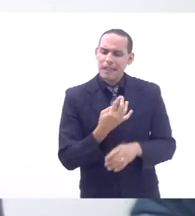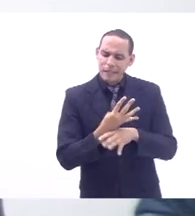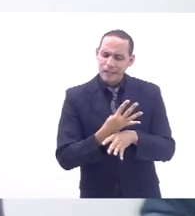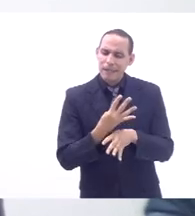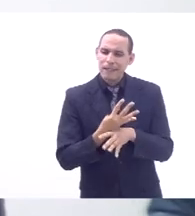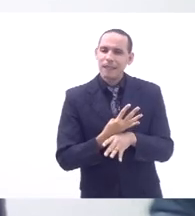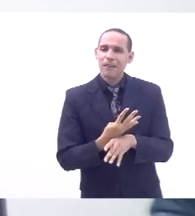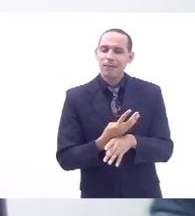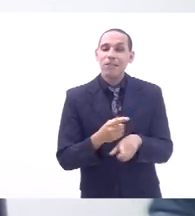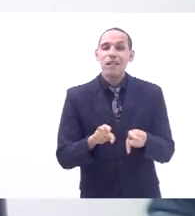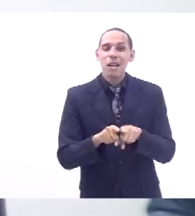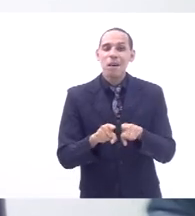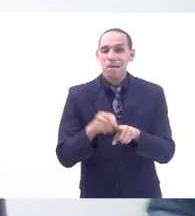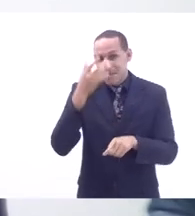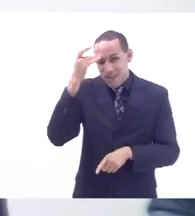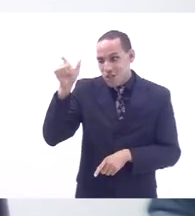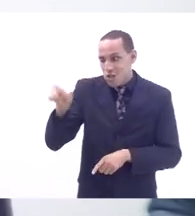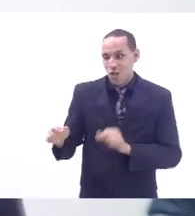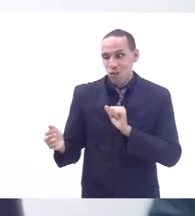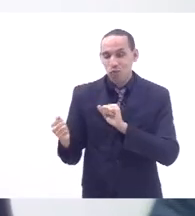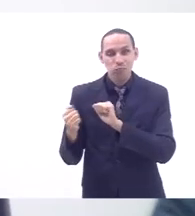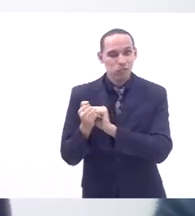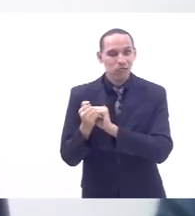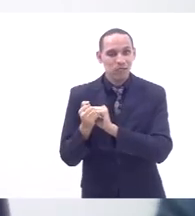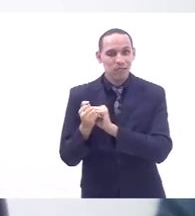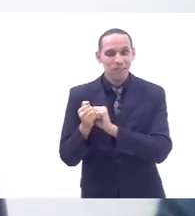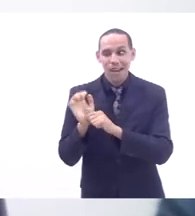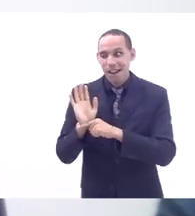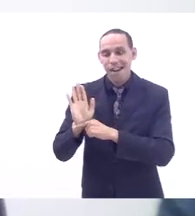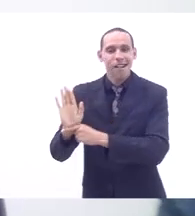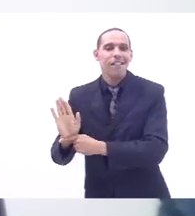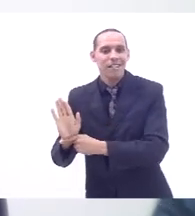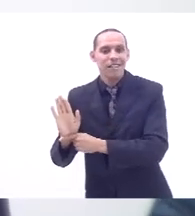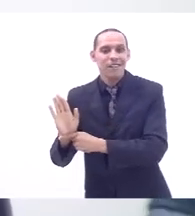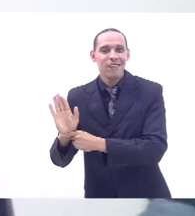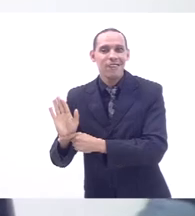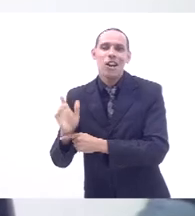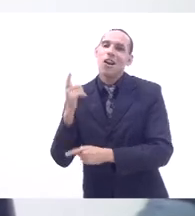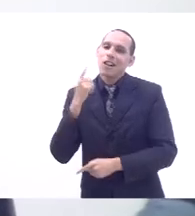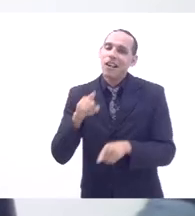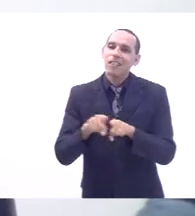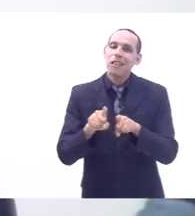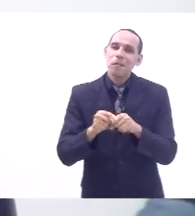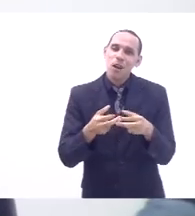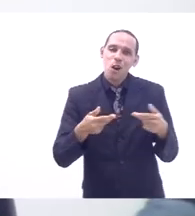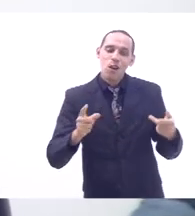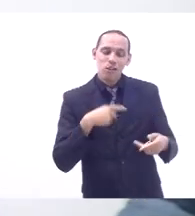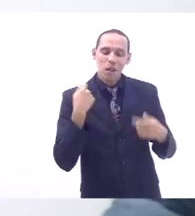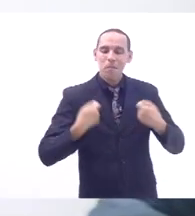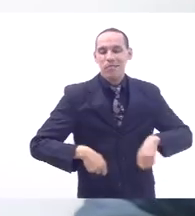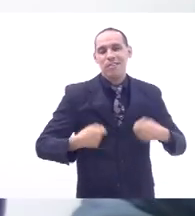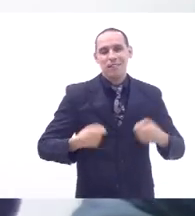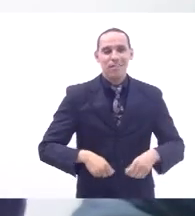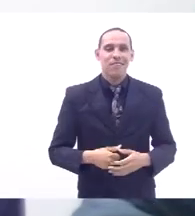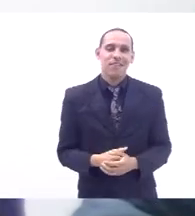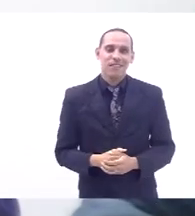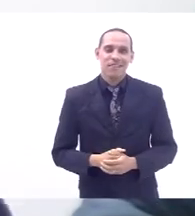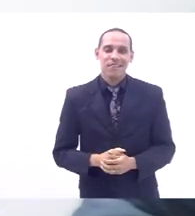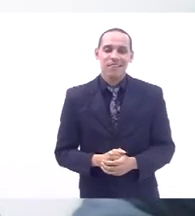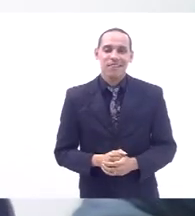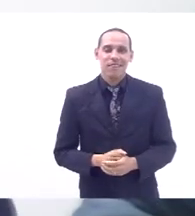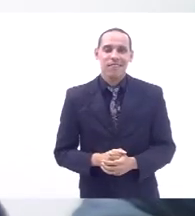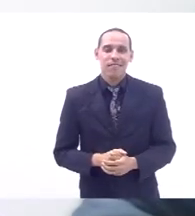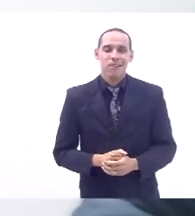Se nós estivermos com essa pessoa, para ajudar essa pessoa, nós também vamos conseguir o que precisamos.